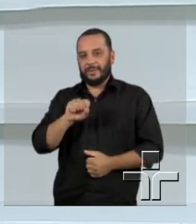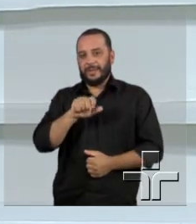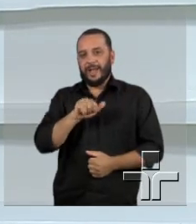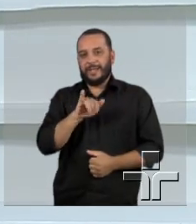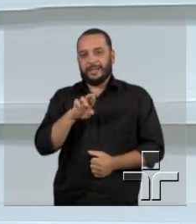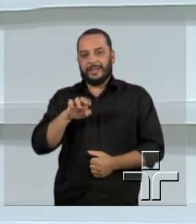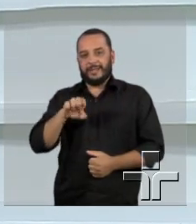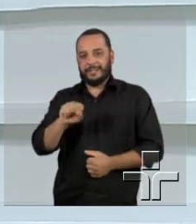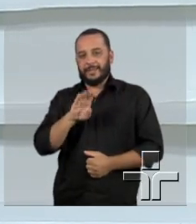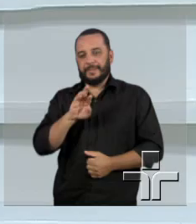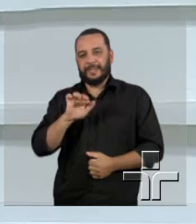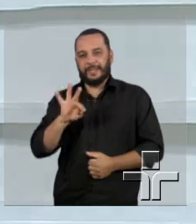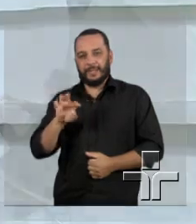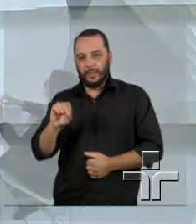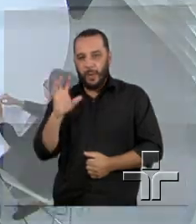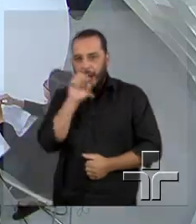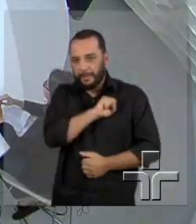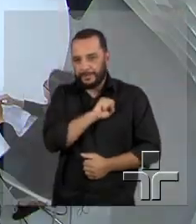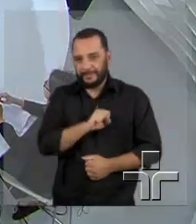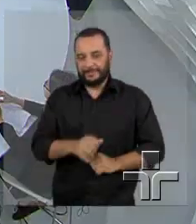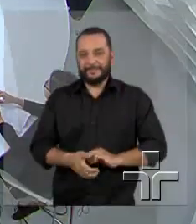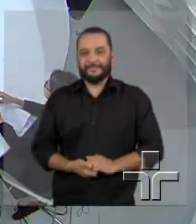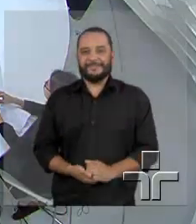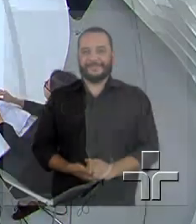Brito. É só um instante.